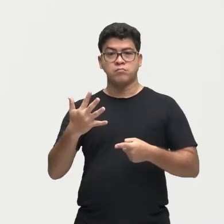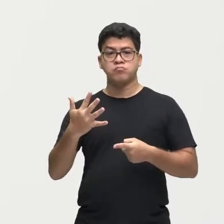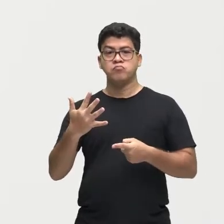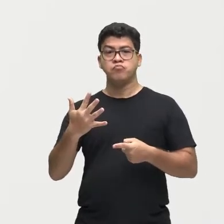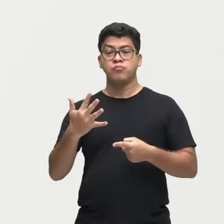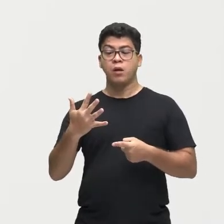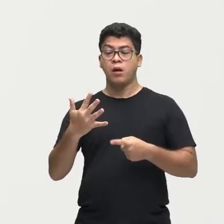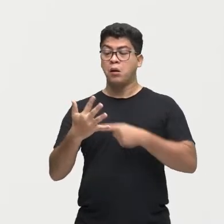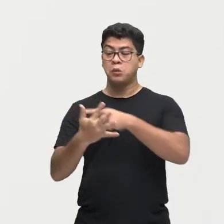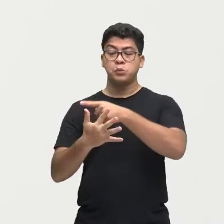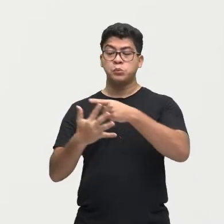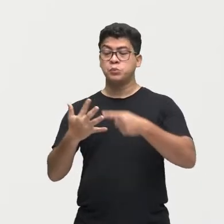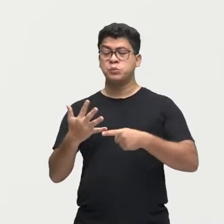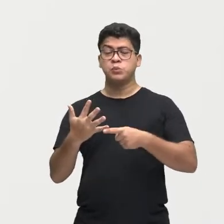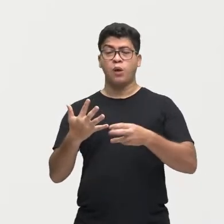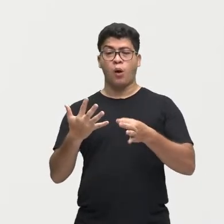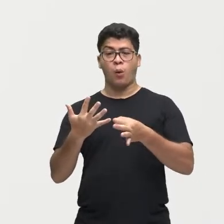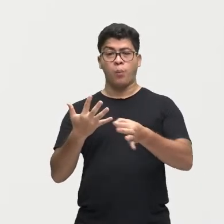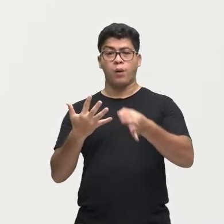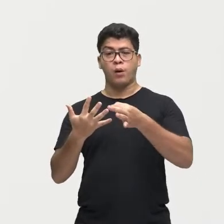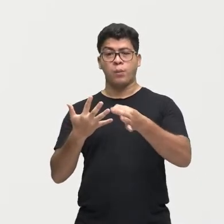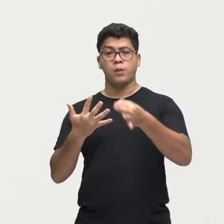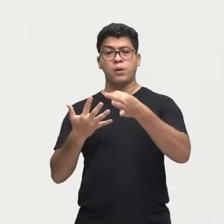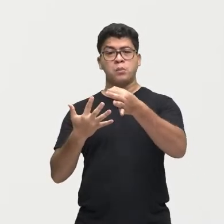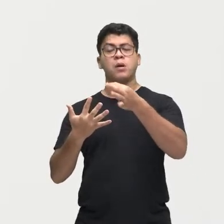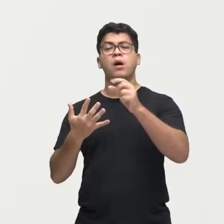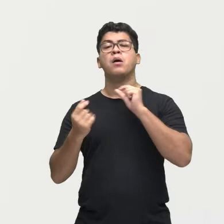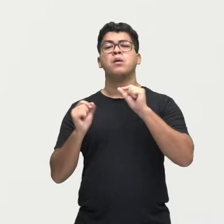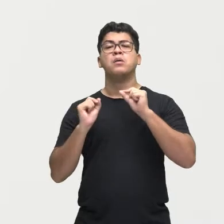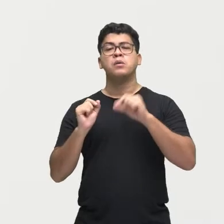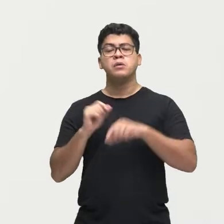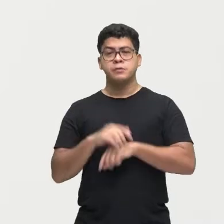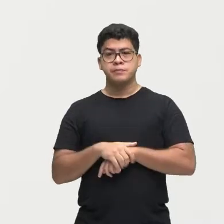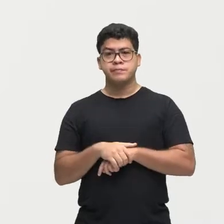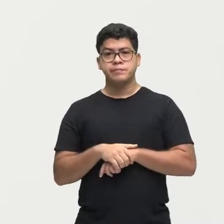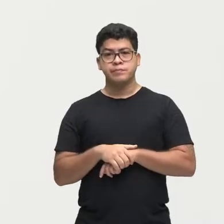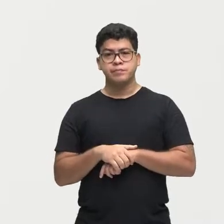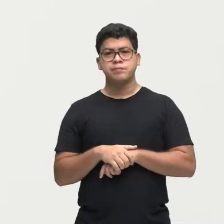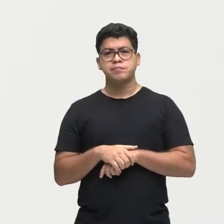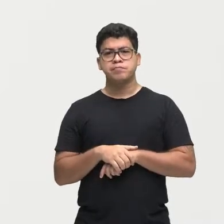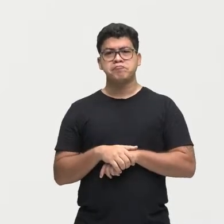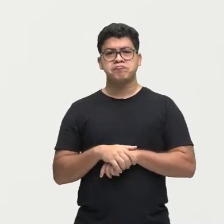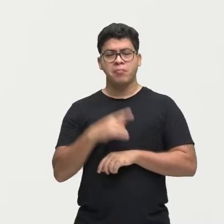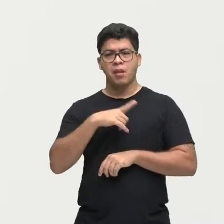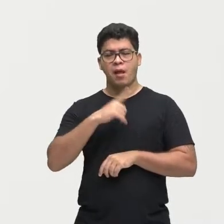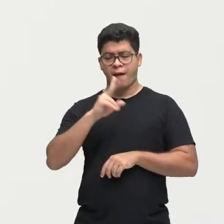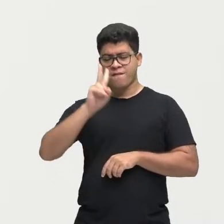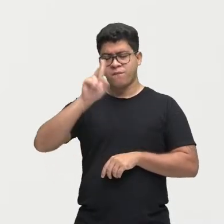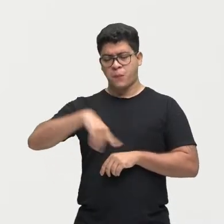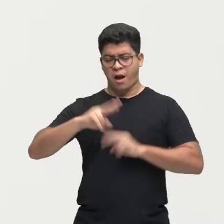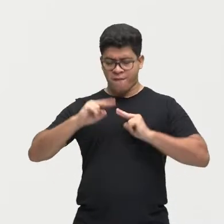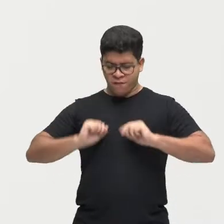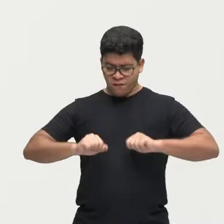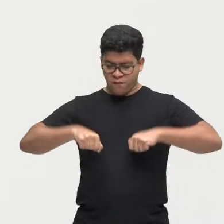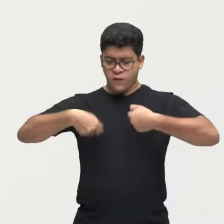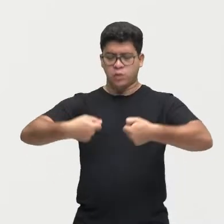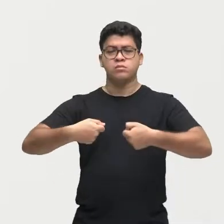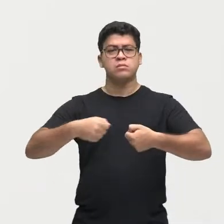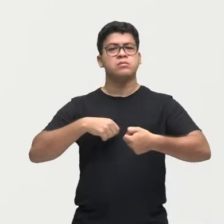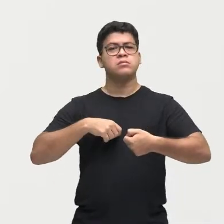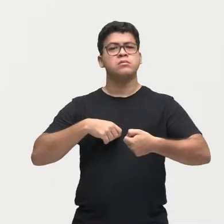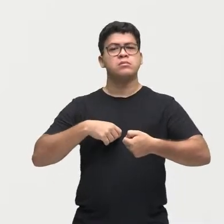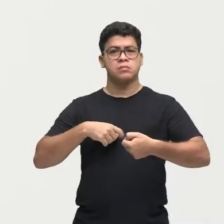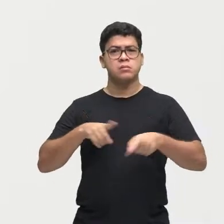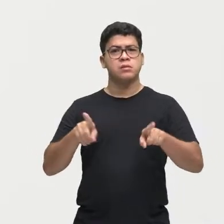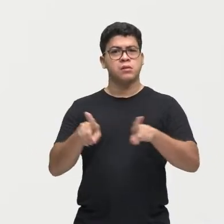né, mesmo que injusto, sendo legitimado, ele queria um estado o quê? Maior, não é mesmo? Mais forte. Então